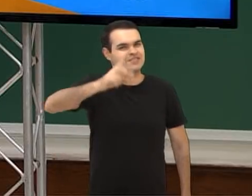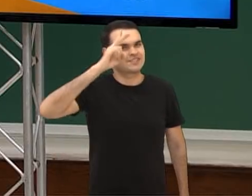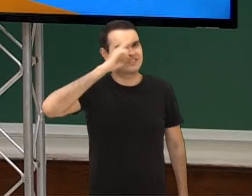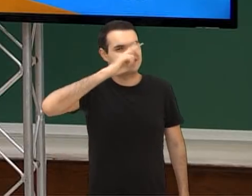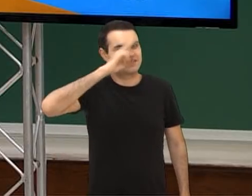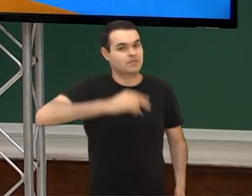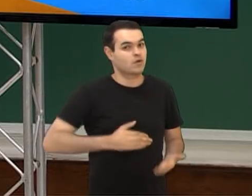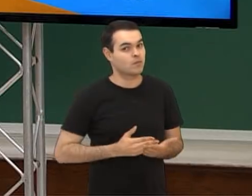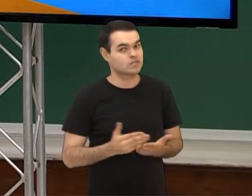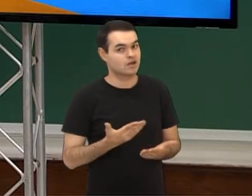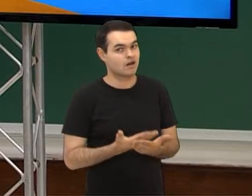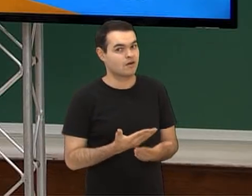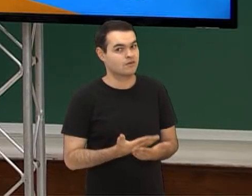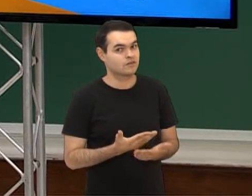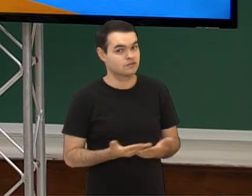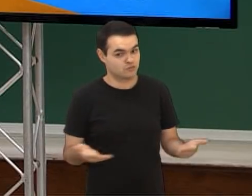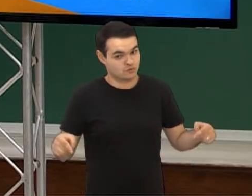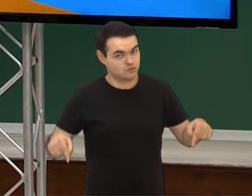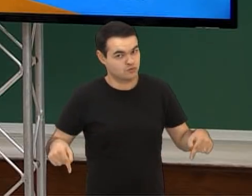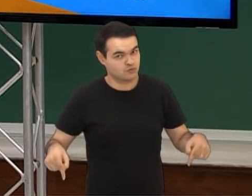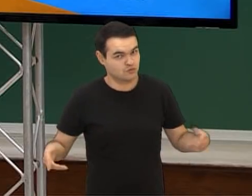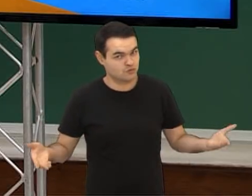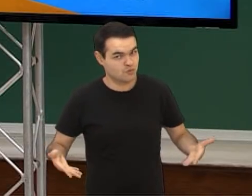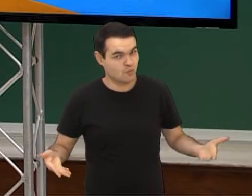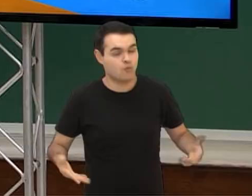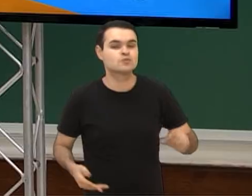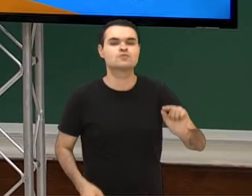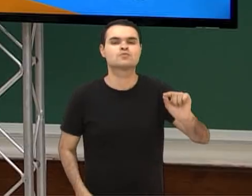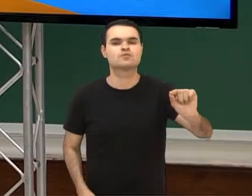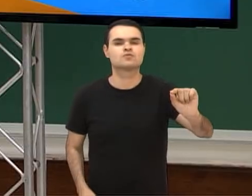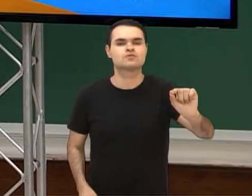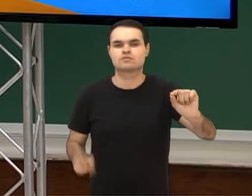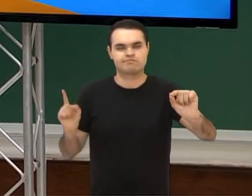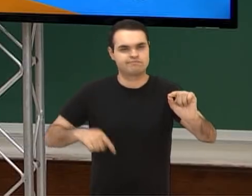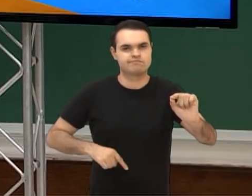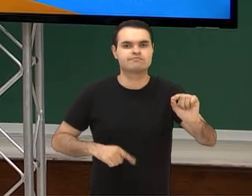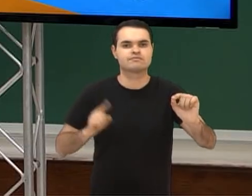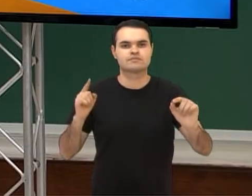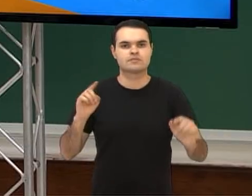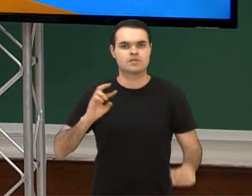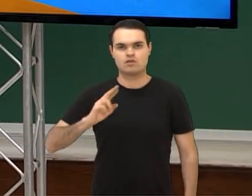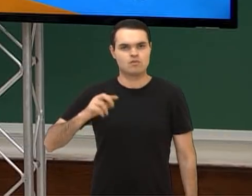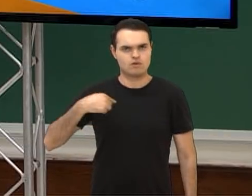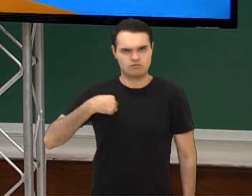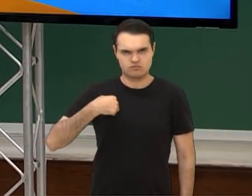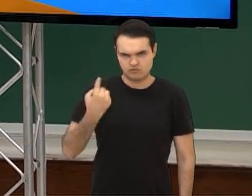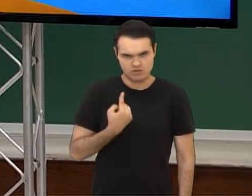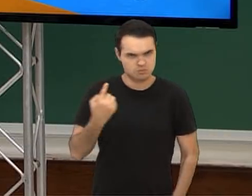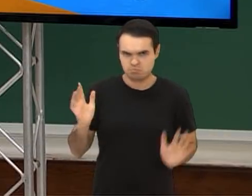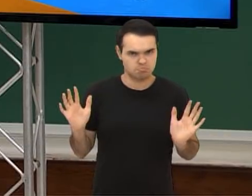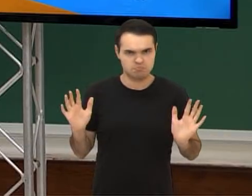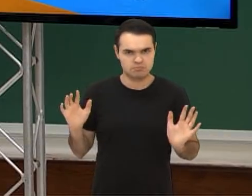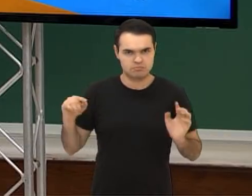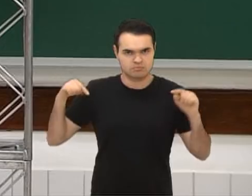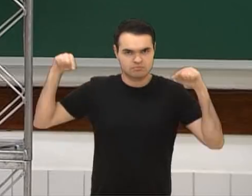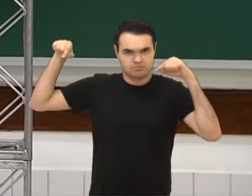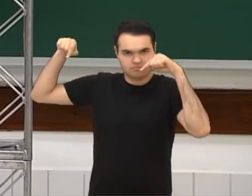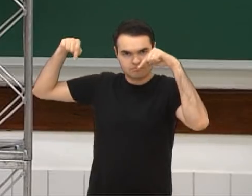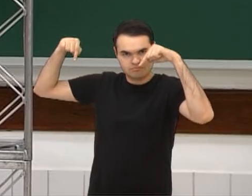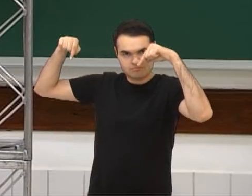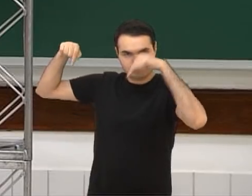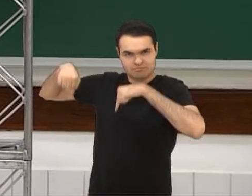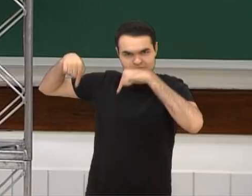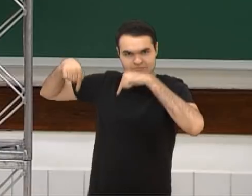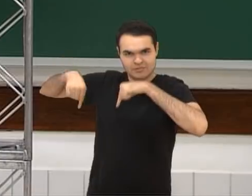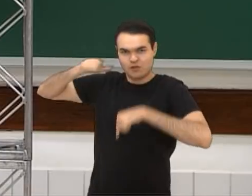para começar a nossa aula de hoje, que aliás, eu não estou sozinho. Aqui embaixo de mim está o